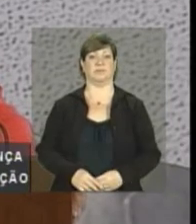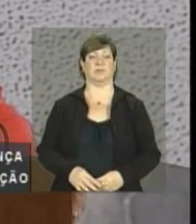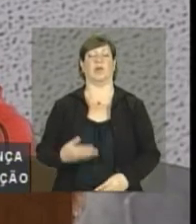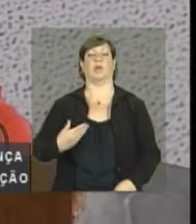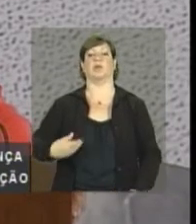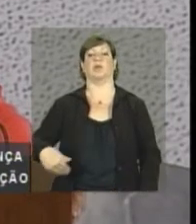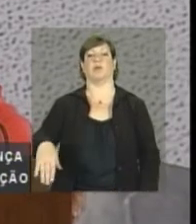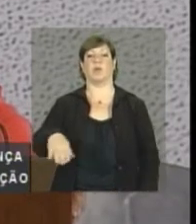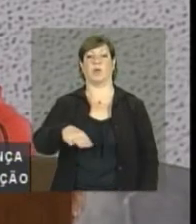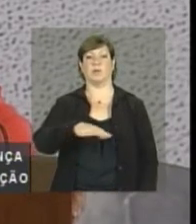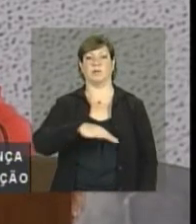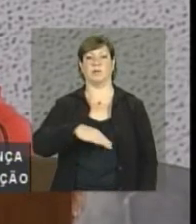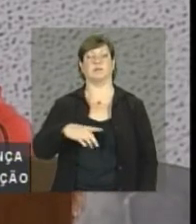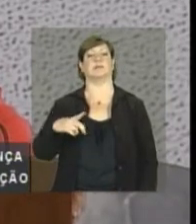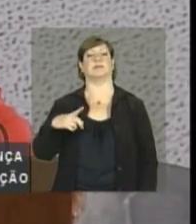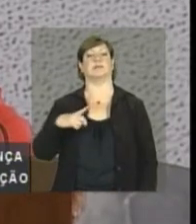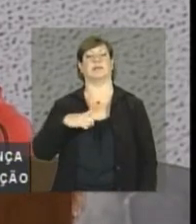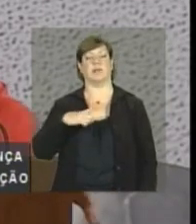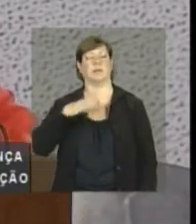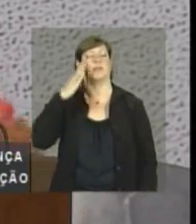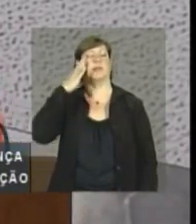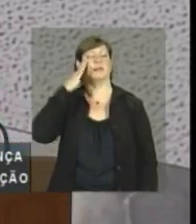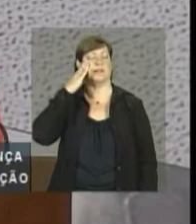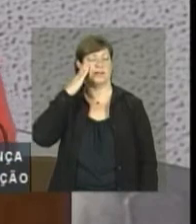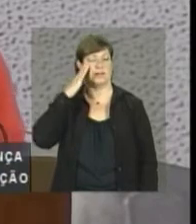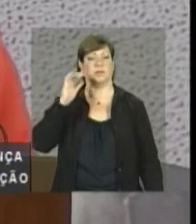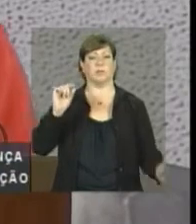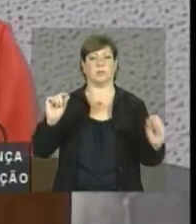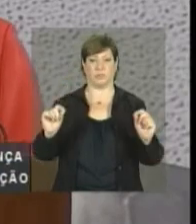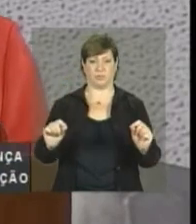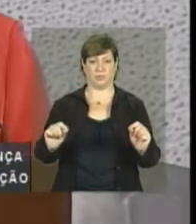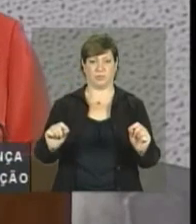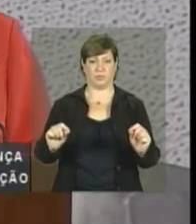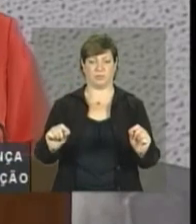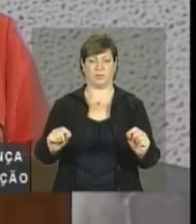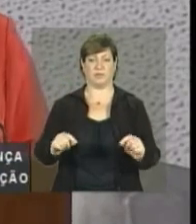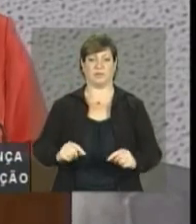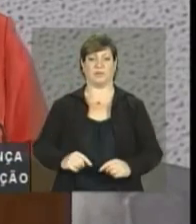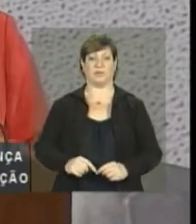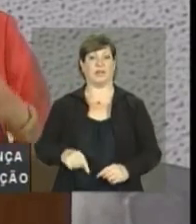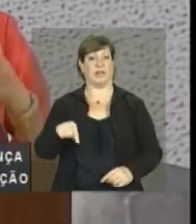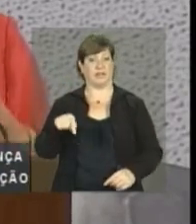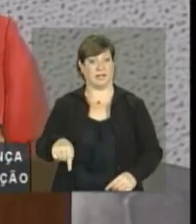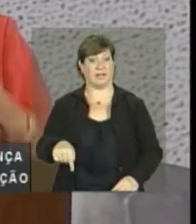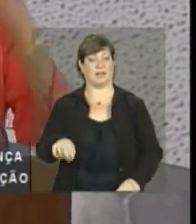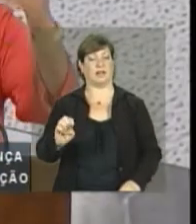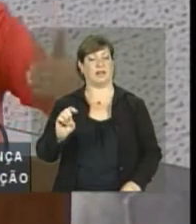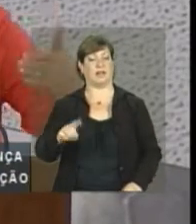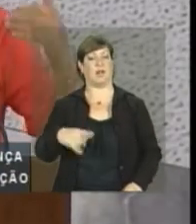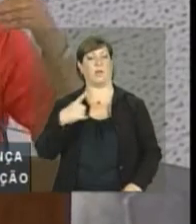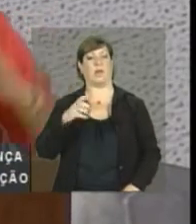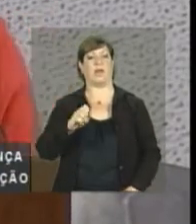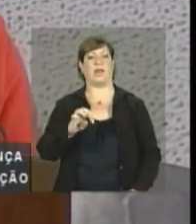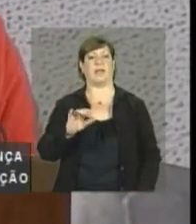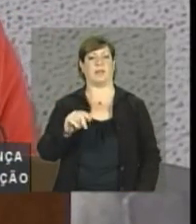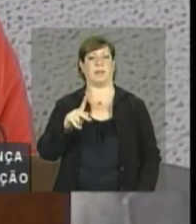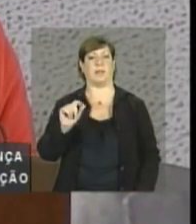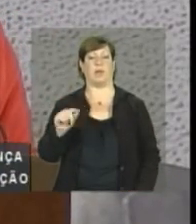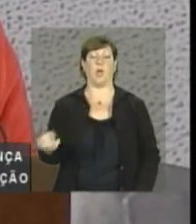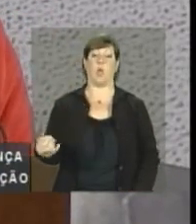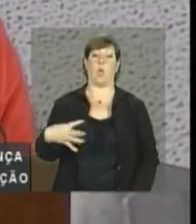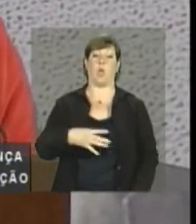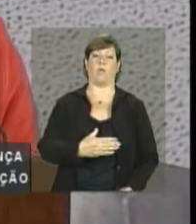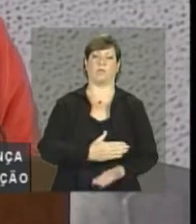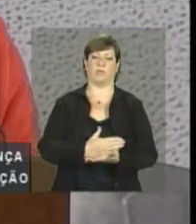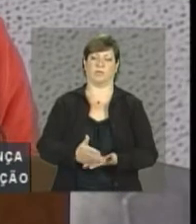nós temos consciência de que ele é uma etapa e um novo paradigma na